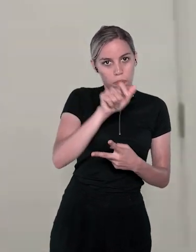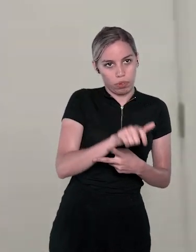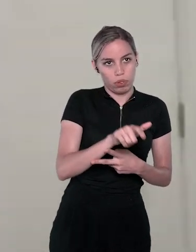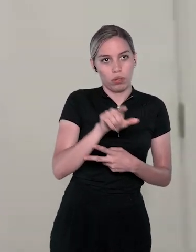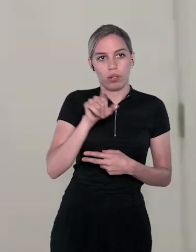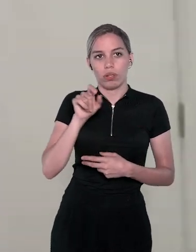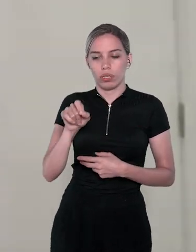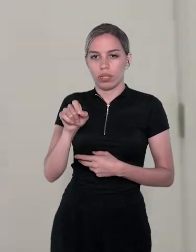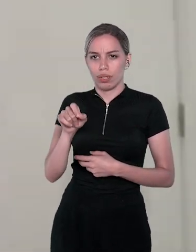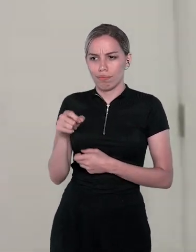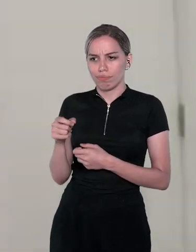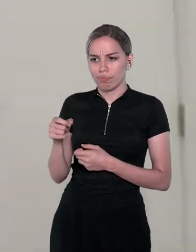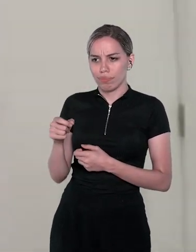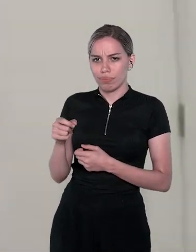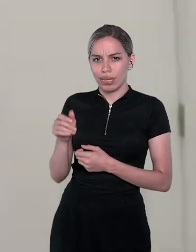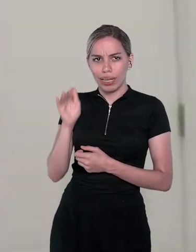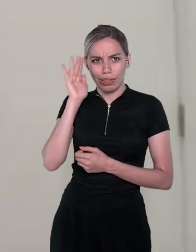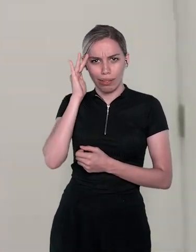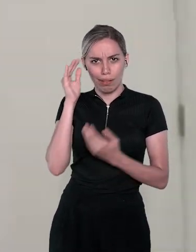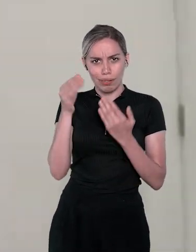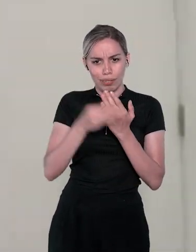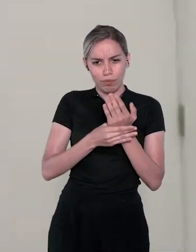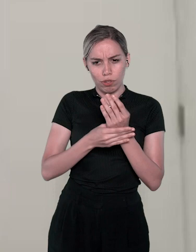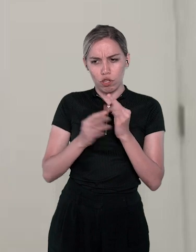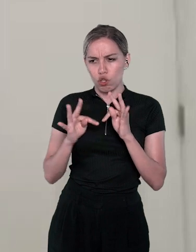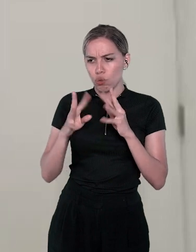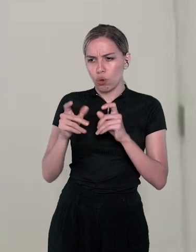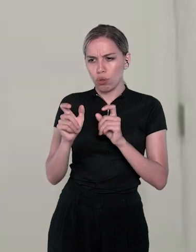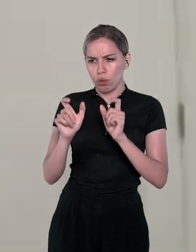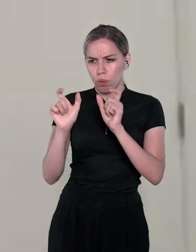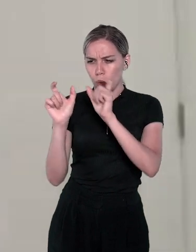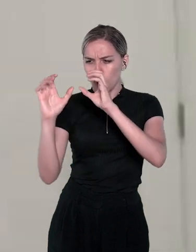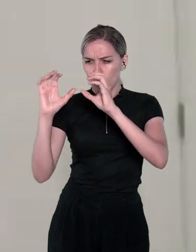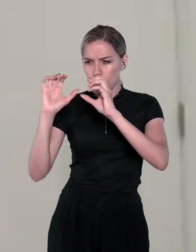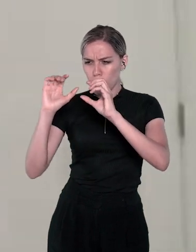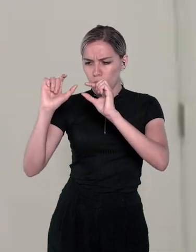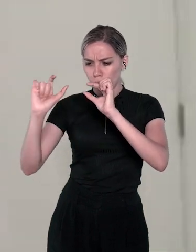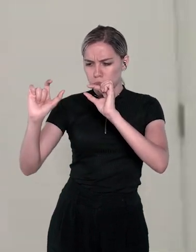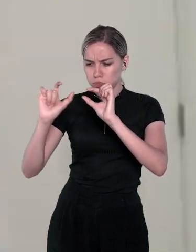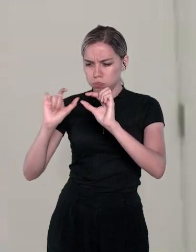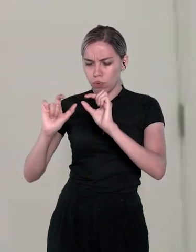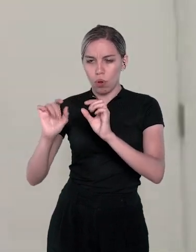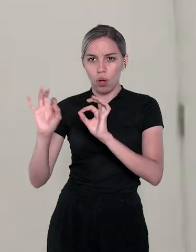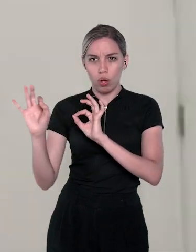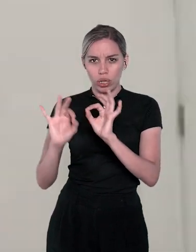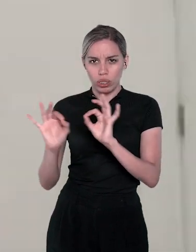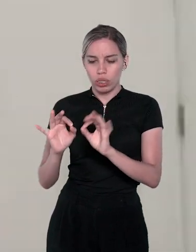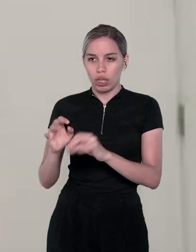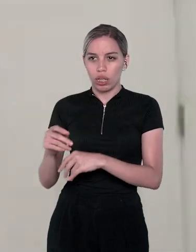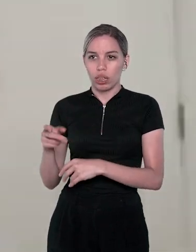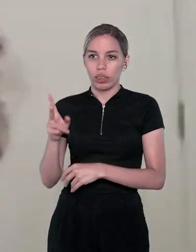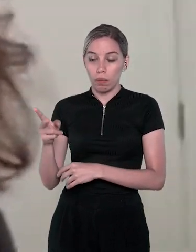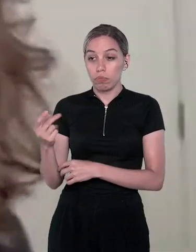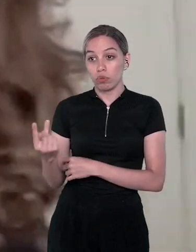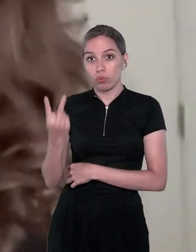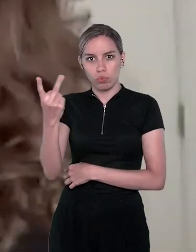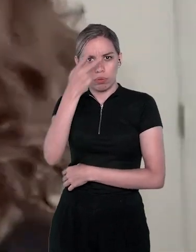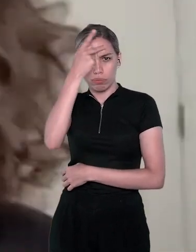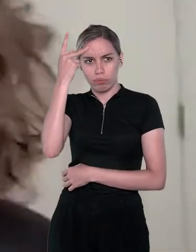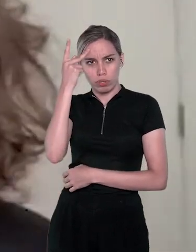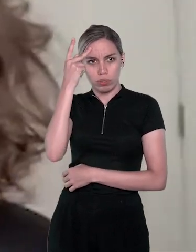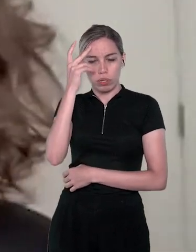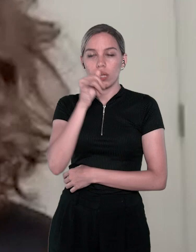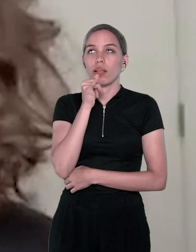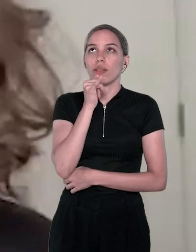muito especular também. A estrutura toda do livro, ela é muito do duplo. Então, queria saber, quando é que